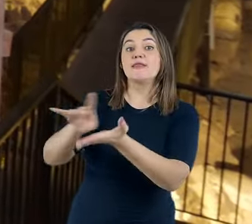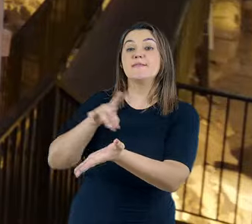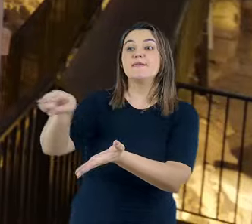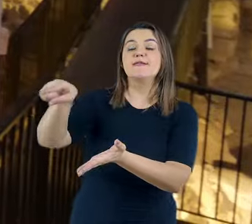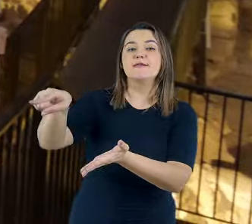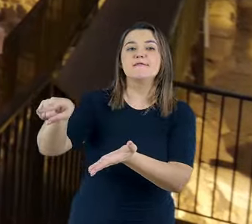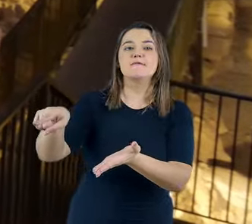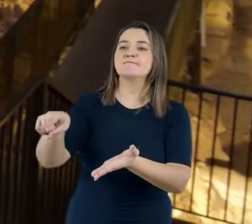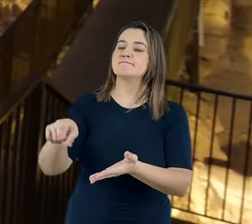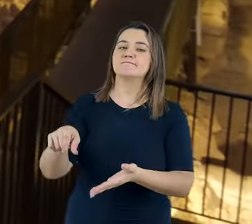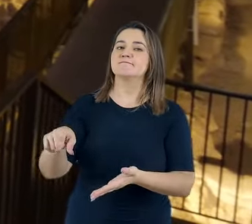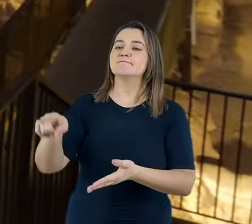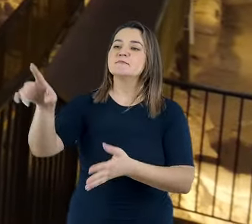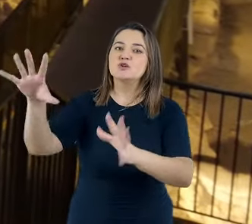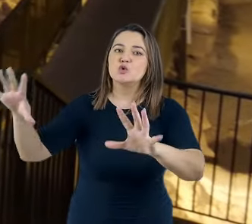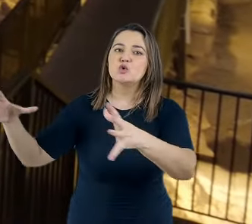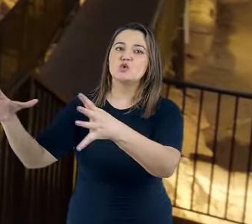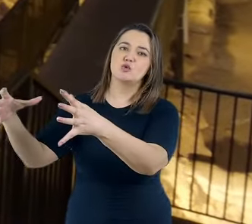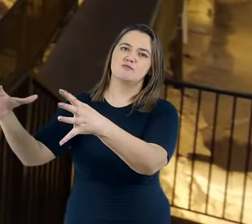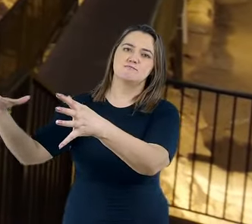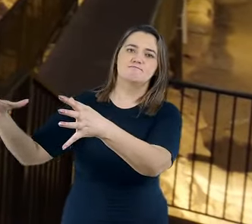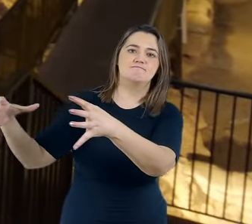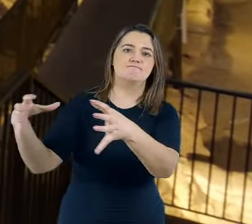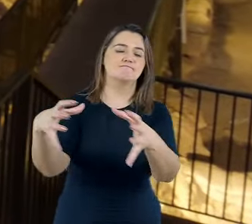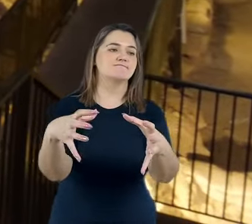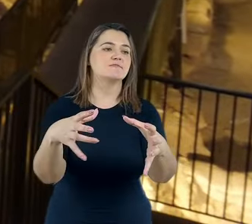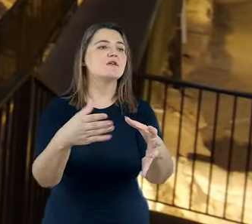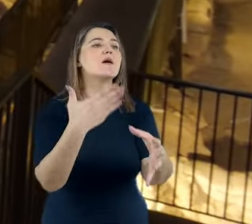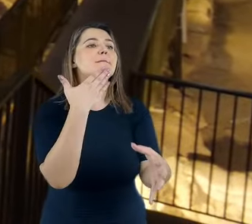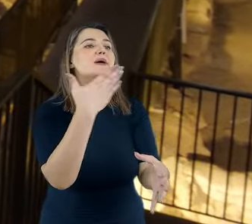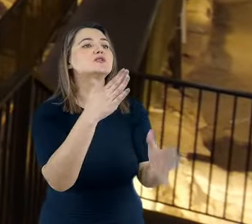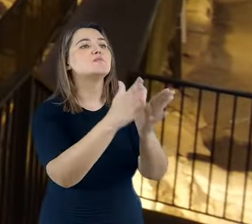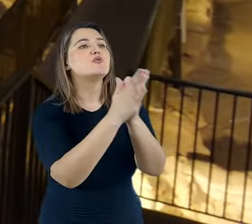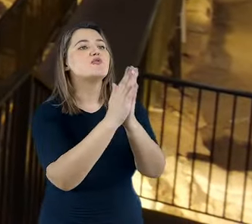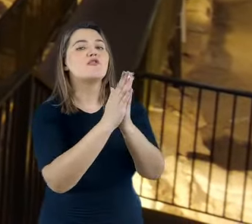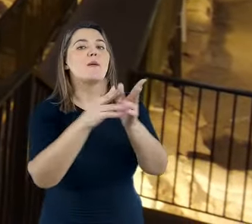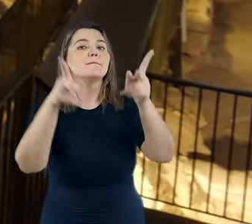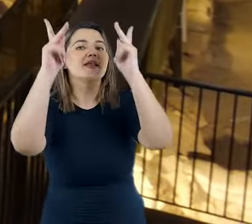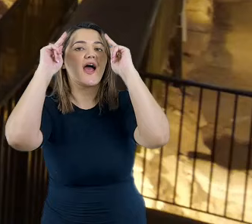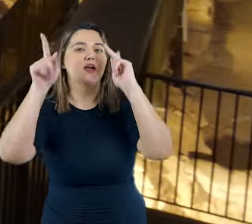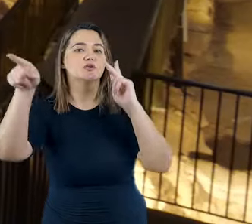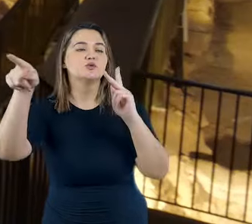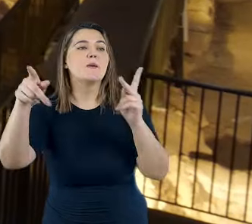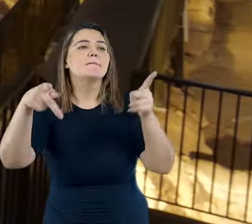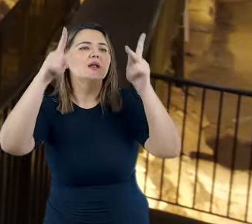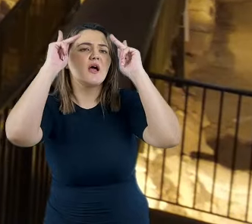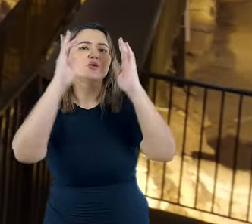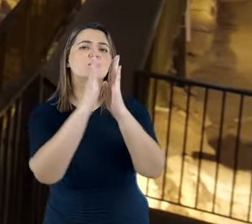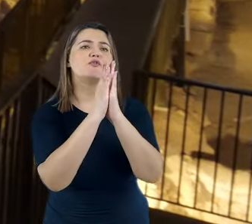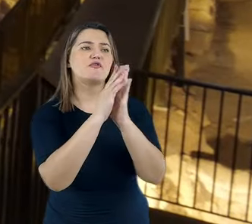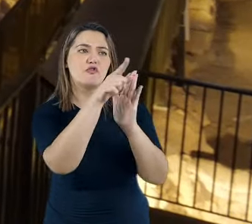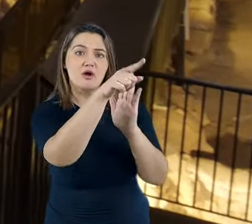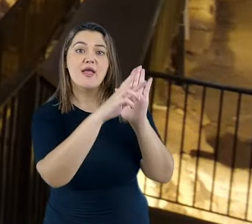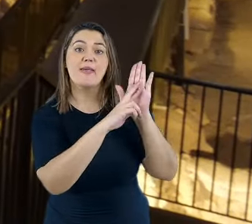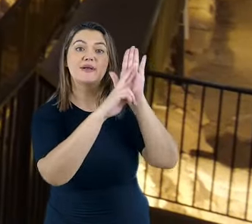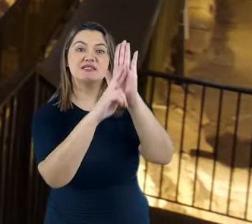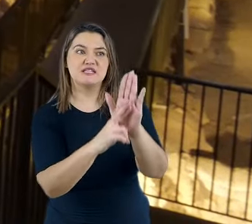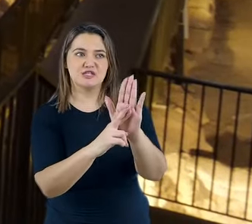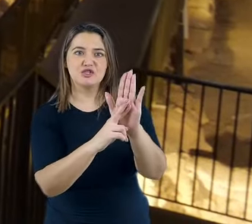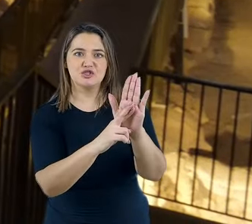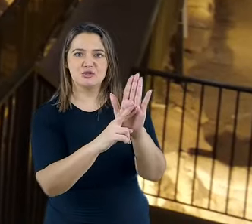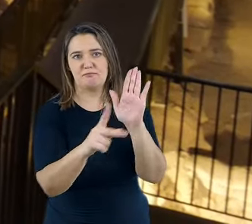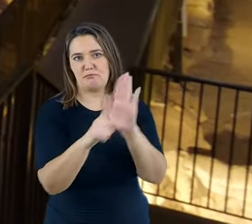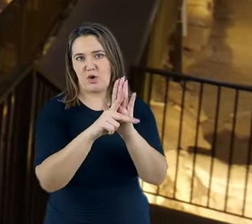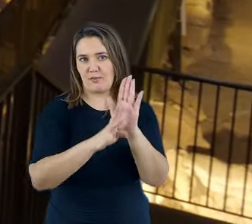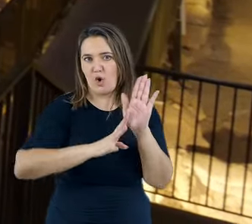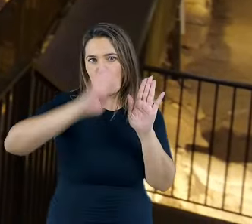uma pequena multidão para que se inflame e peçam a Pilatos, o representante de Roma, a